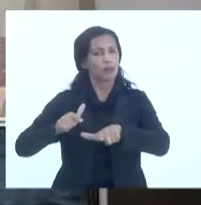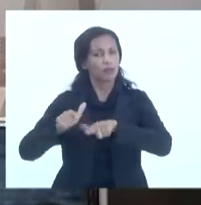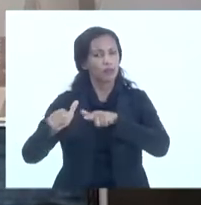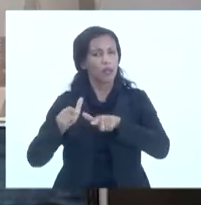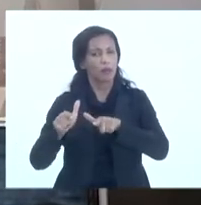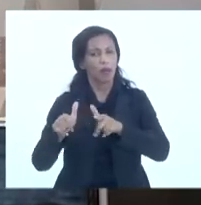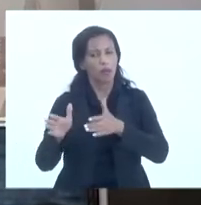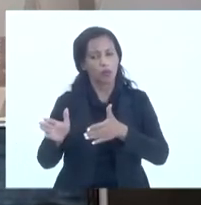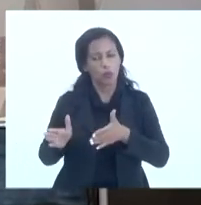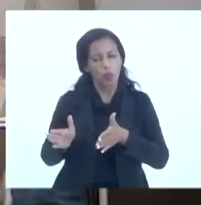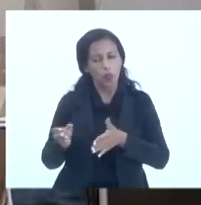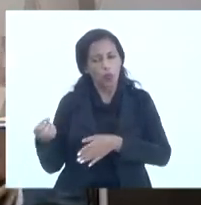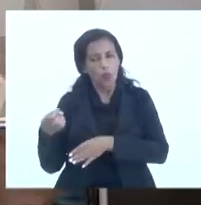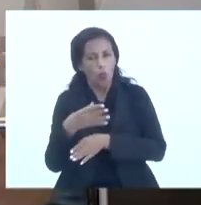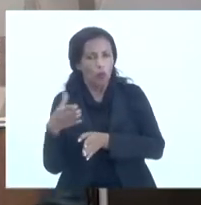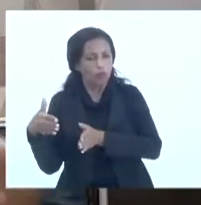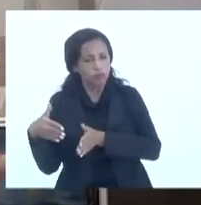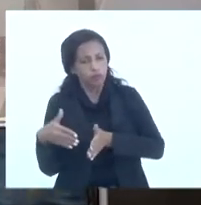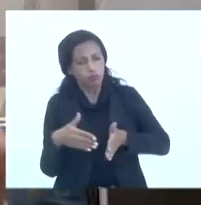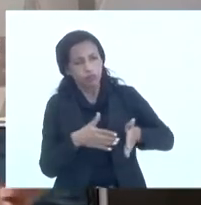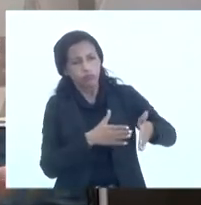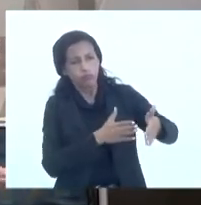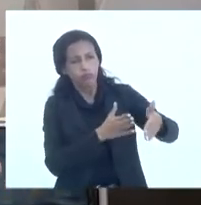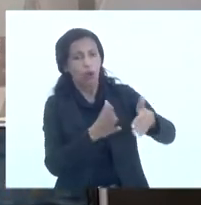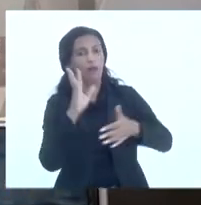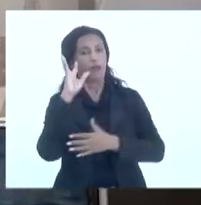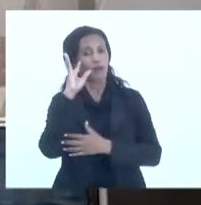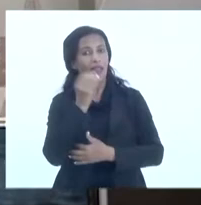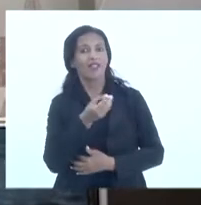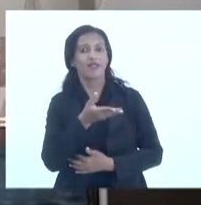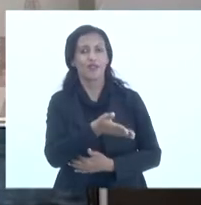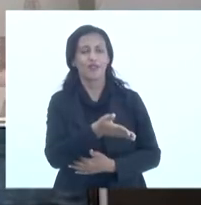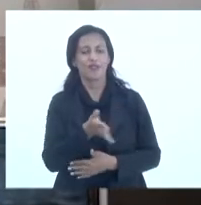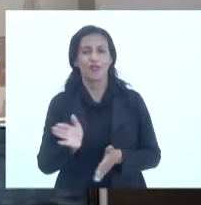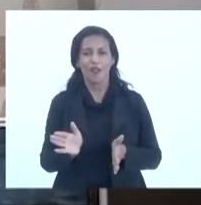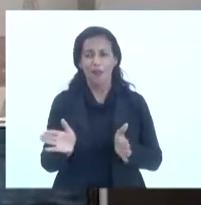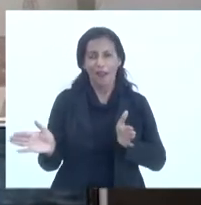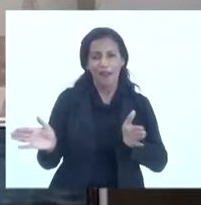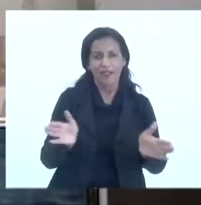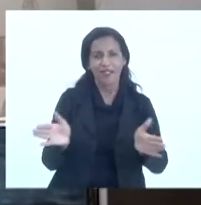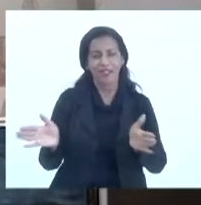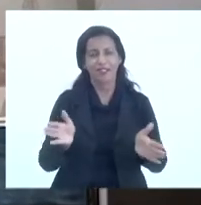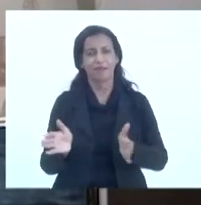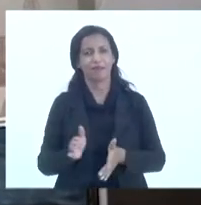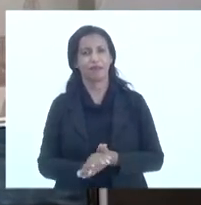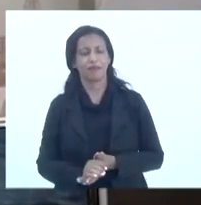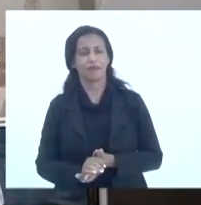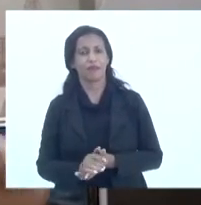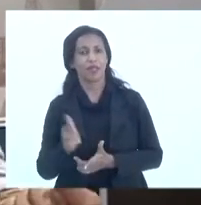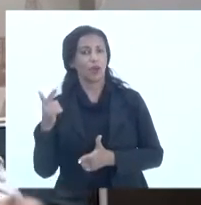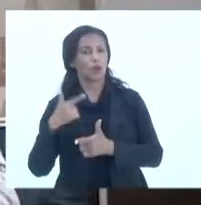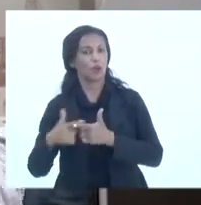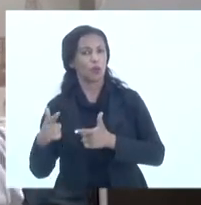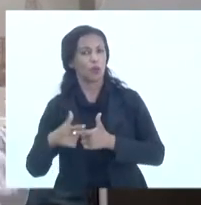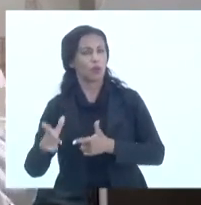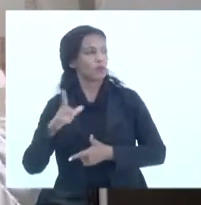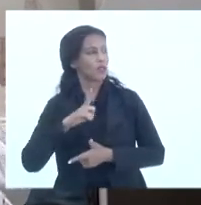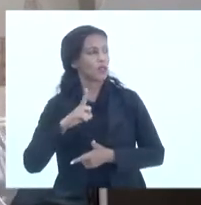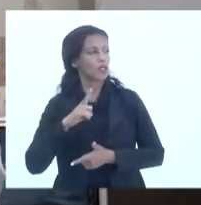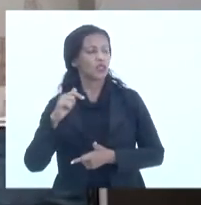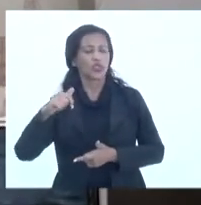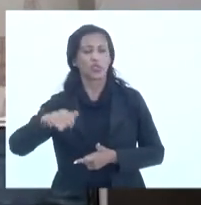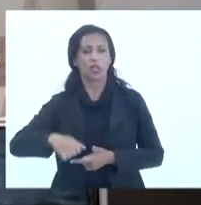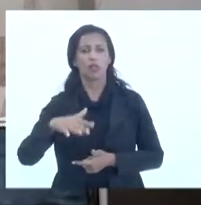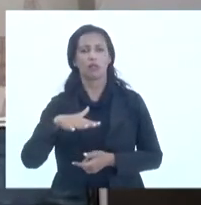marginal, vai resolver muito essa parte dos acessos, né, que é um problema sério que a gente tinha aqui na